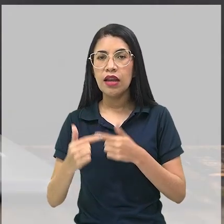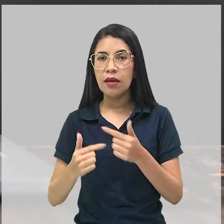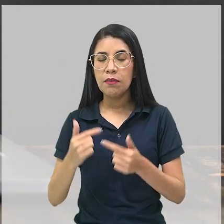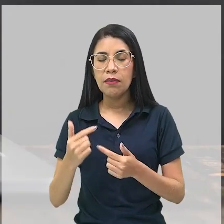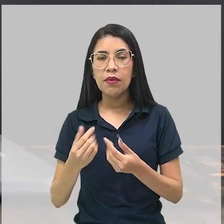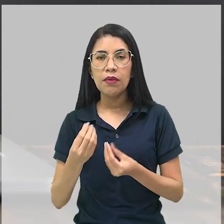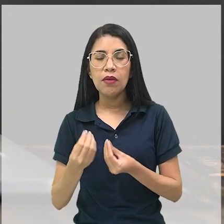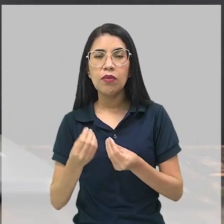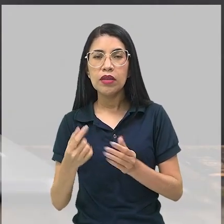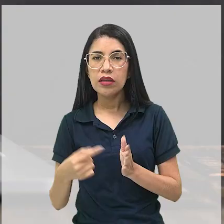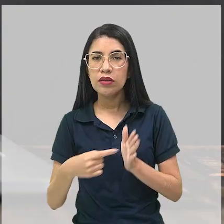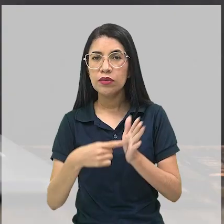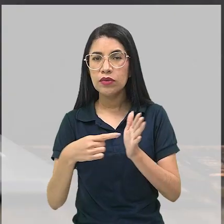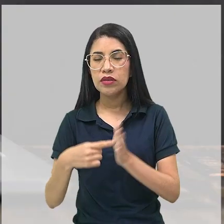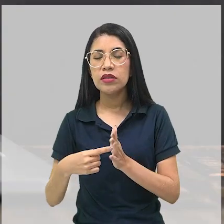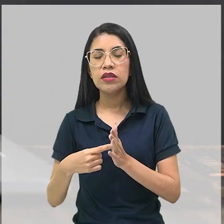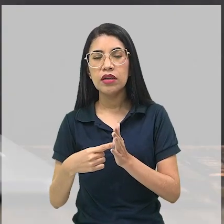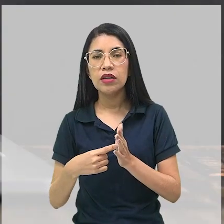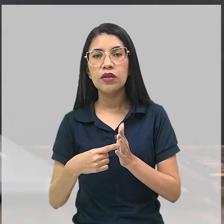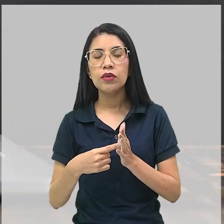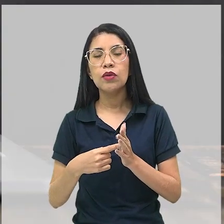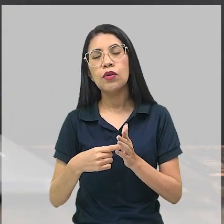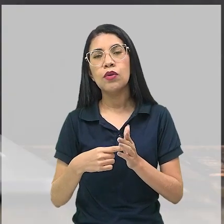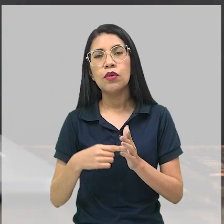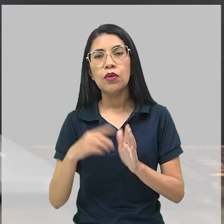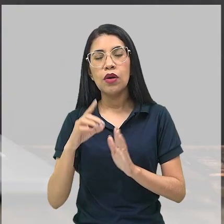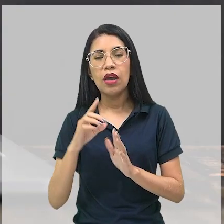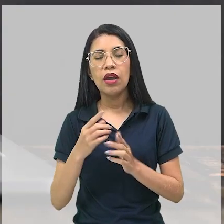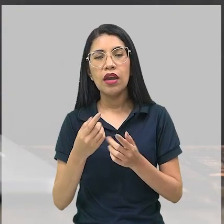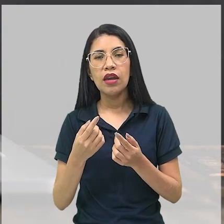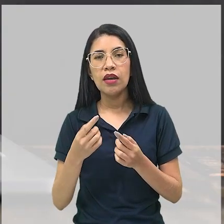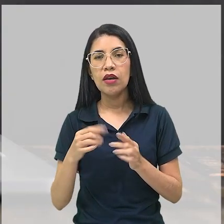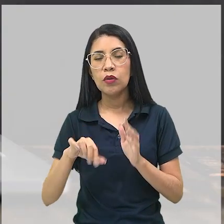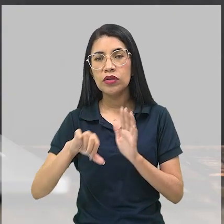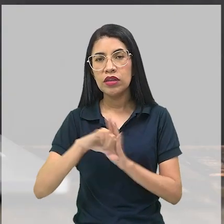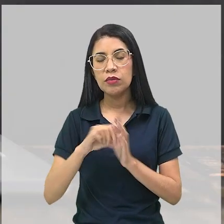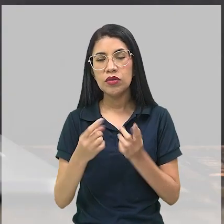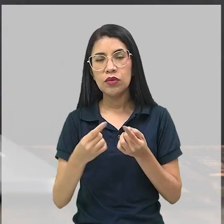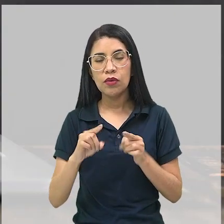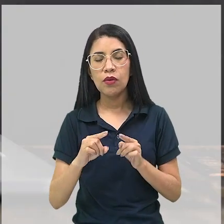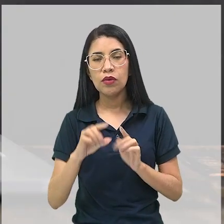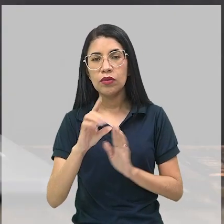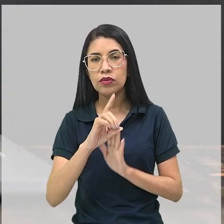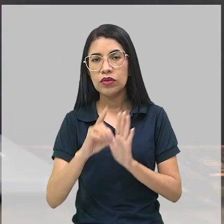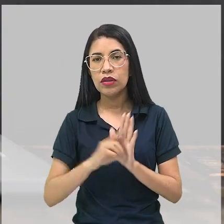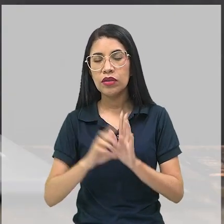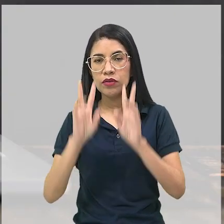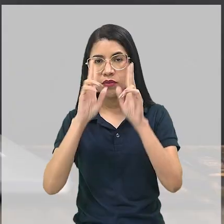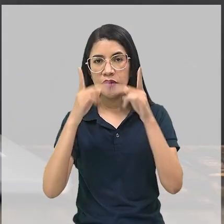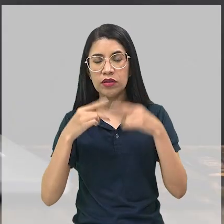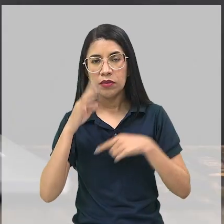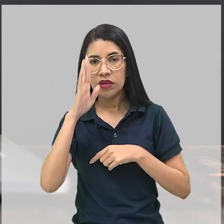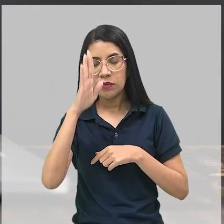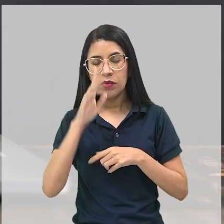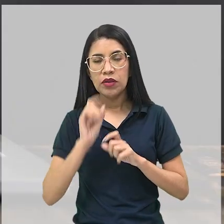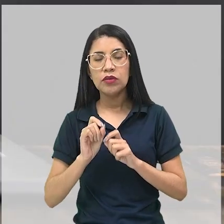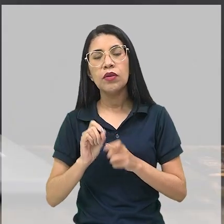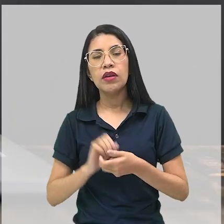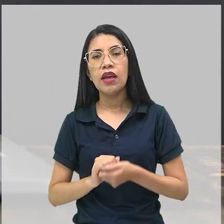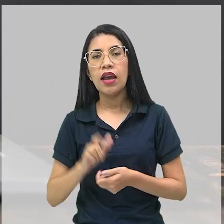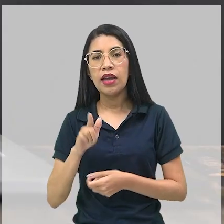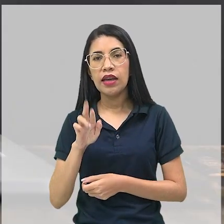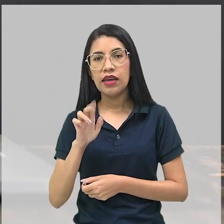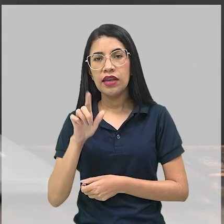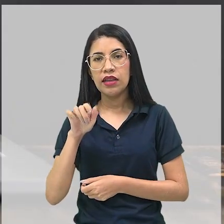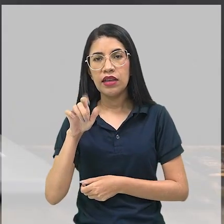trabalharam na denúncia das violações de direitos humanos na região amazônica, especialmente no que diz respeito à grilagem de terra,